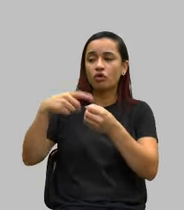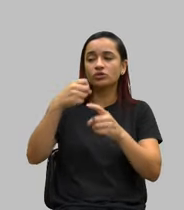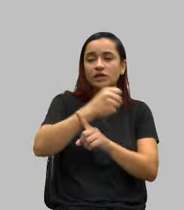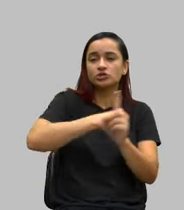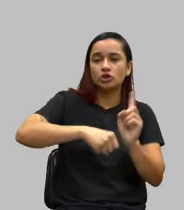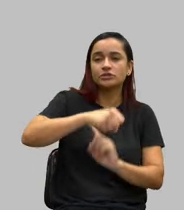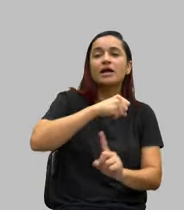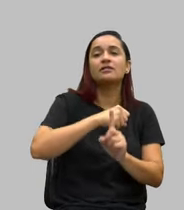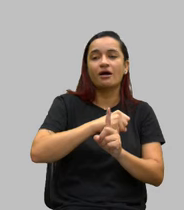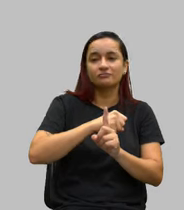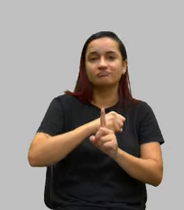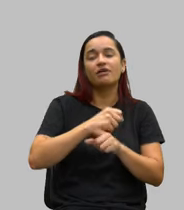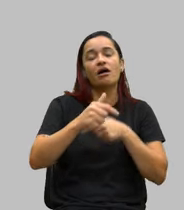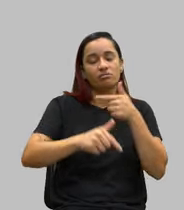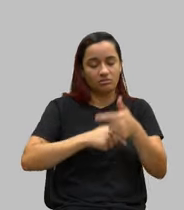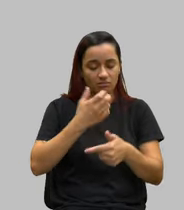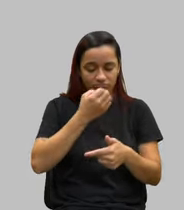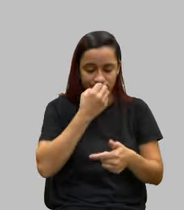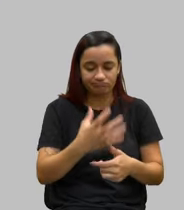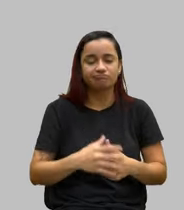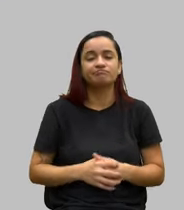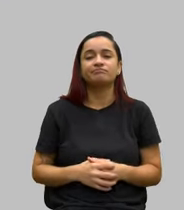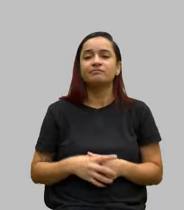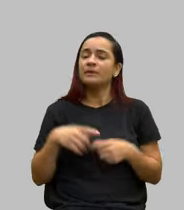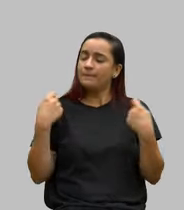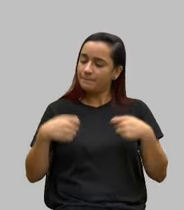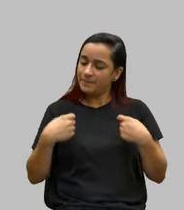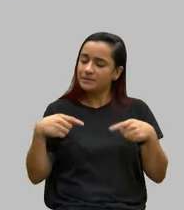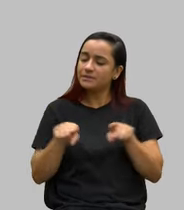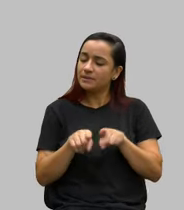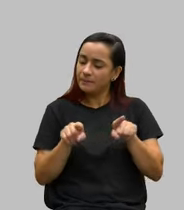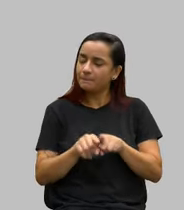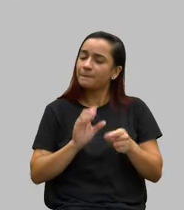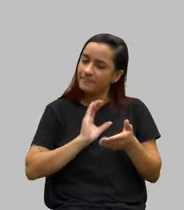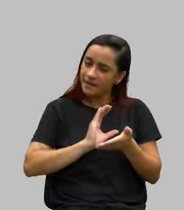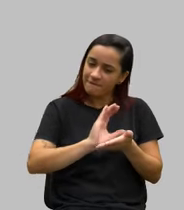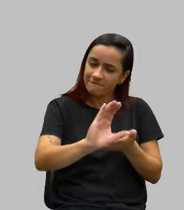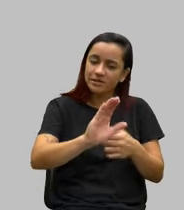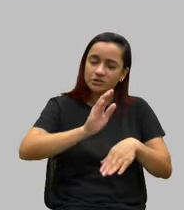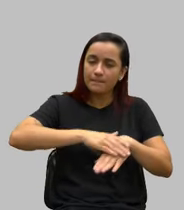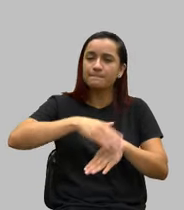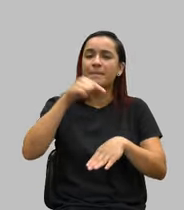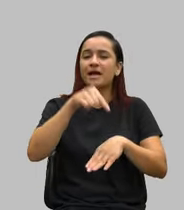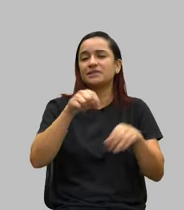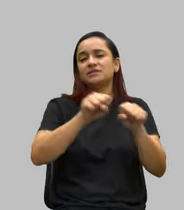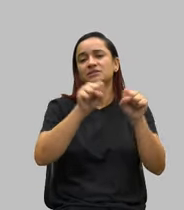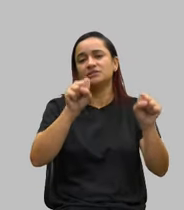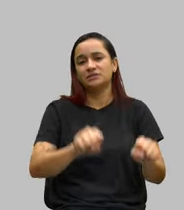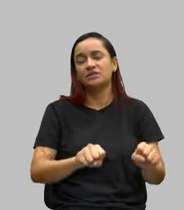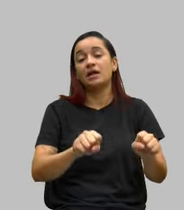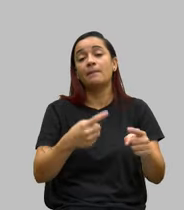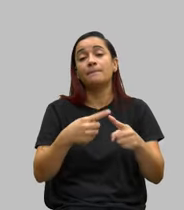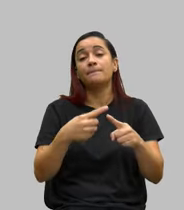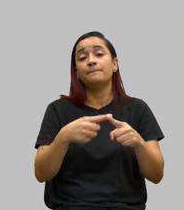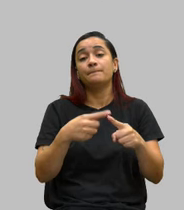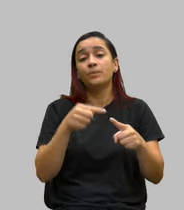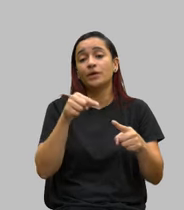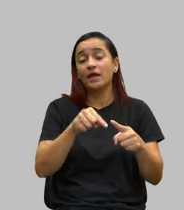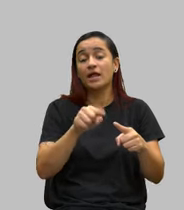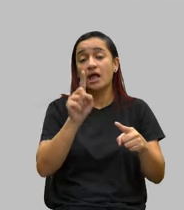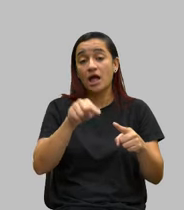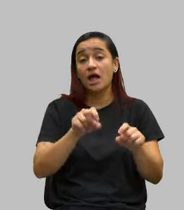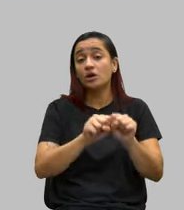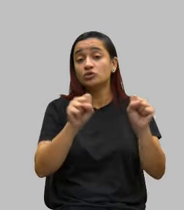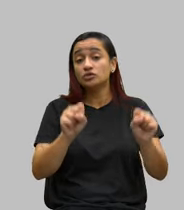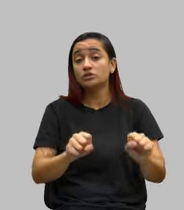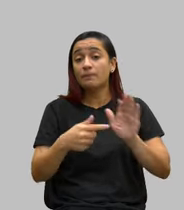das apes né Nós precisamos investirmos mais no sistema paano porque é um sistema que realmente tem